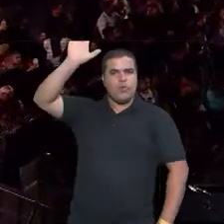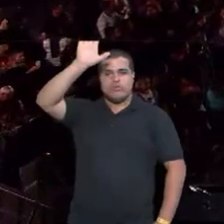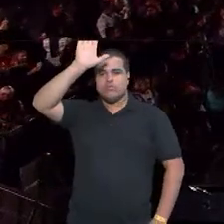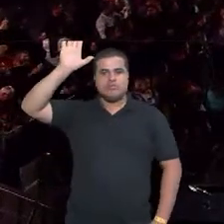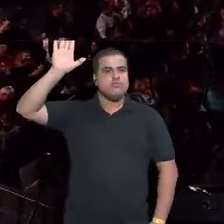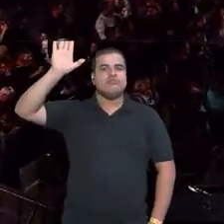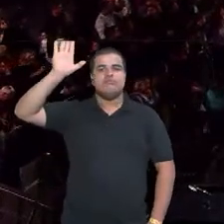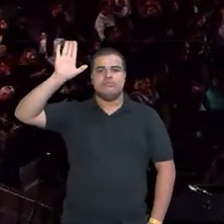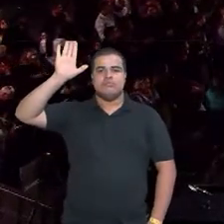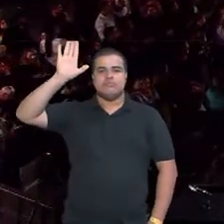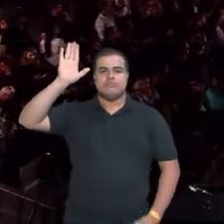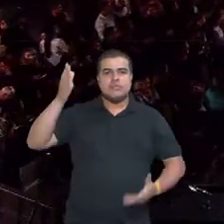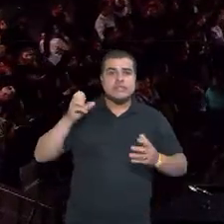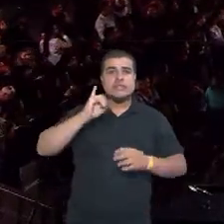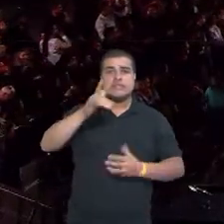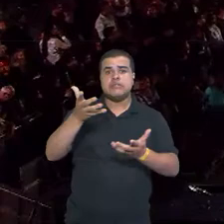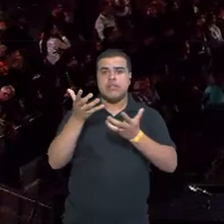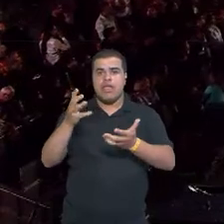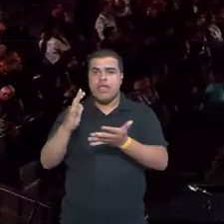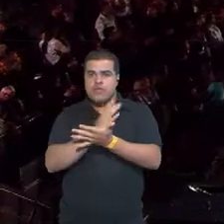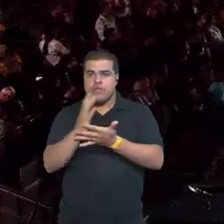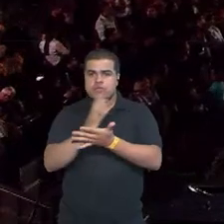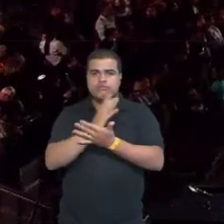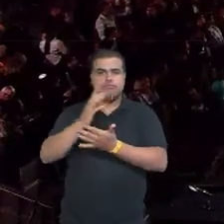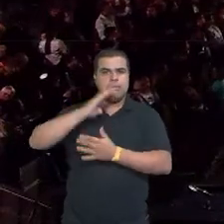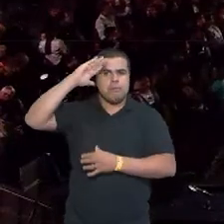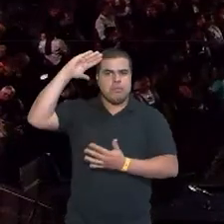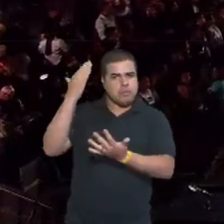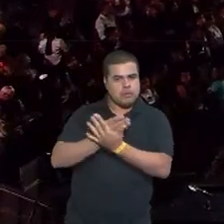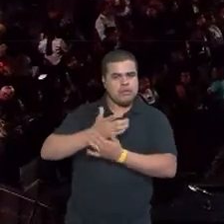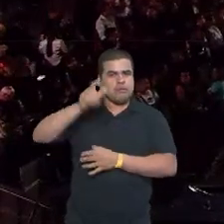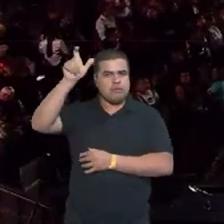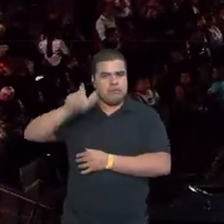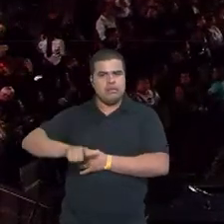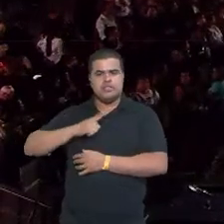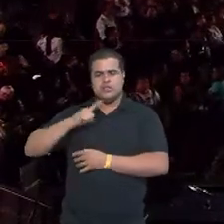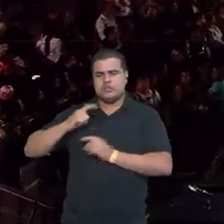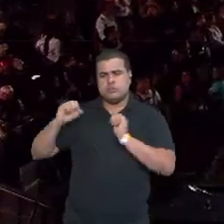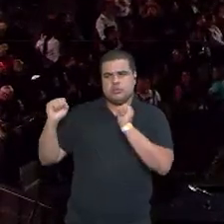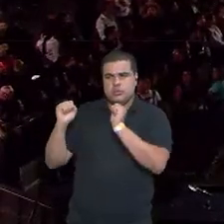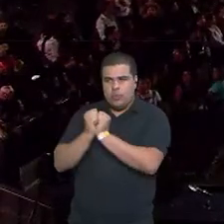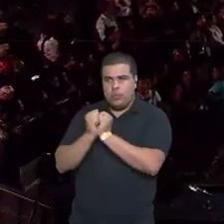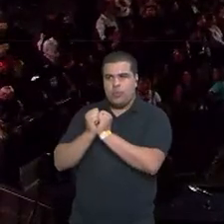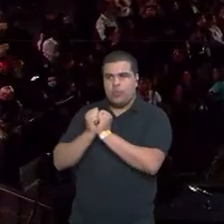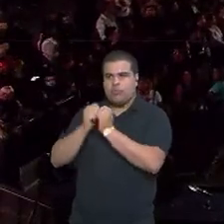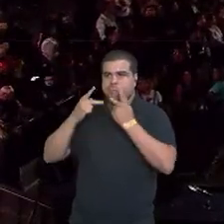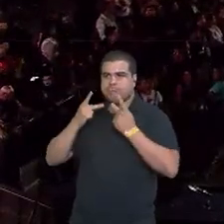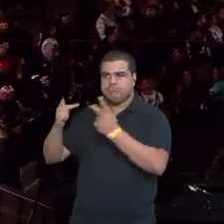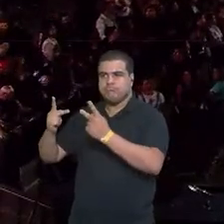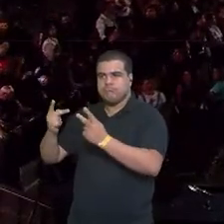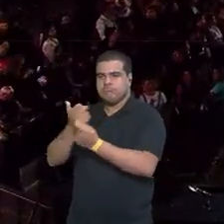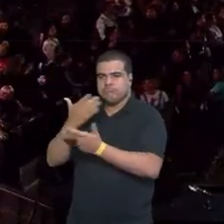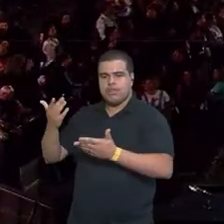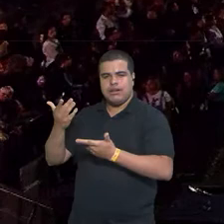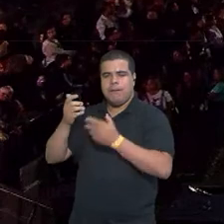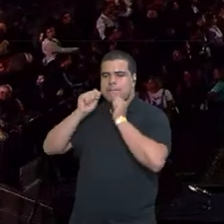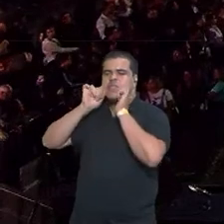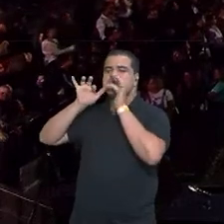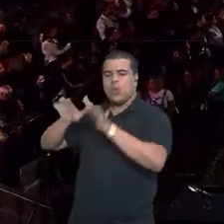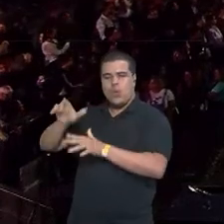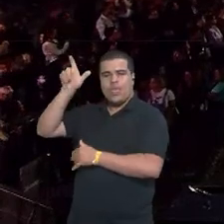agora com apelo do pastor se tem algum crente aí chega perto dessa pessoa não é uma palavra de Deus para ela